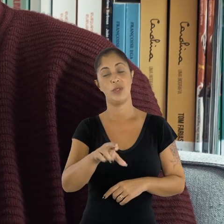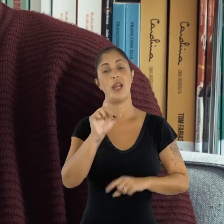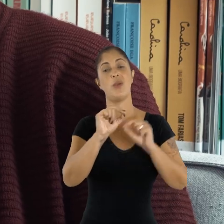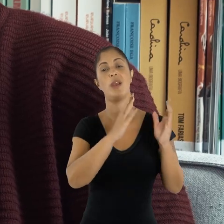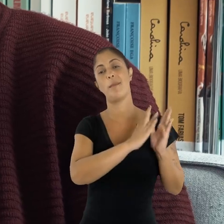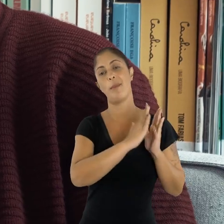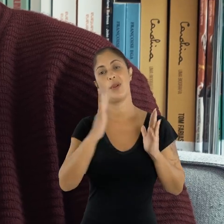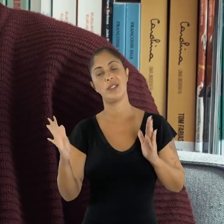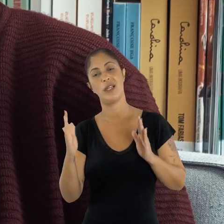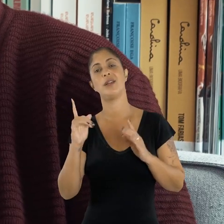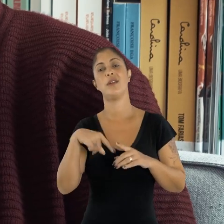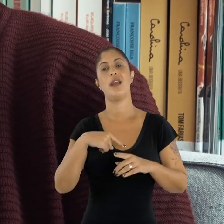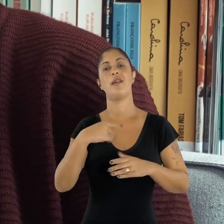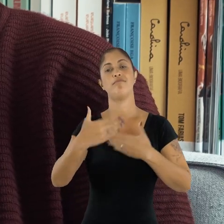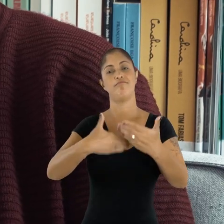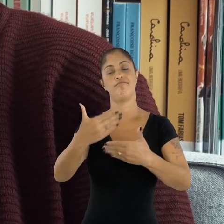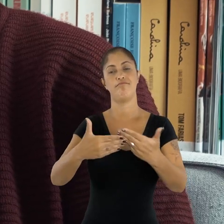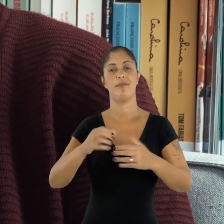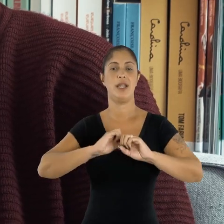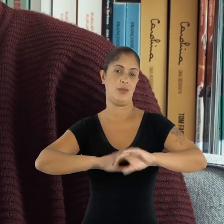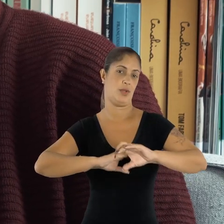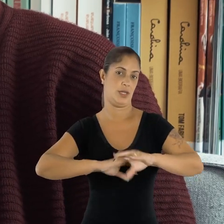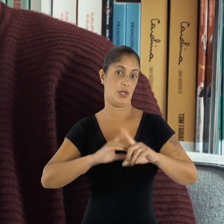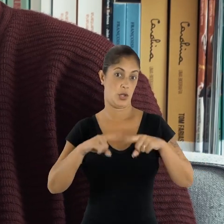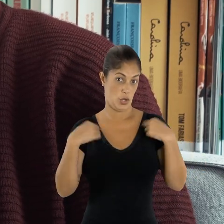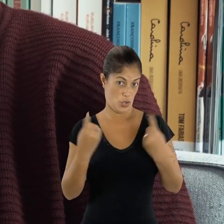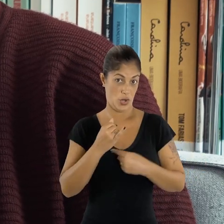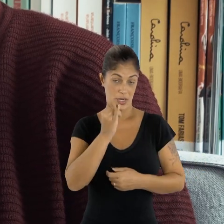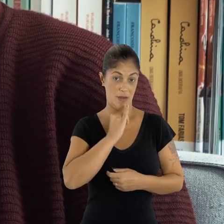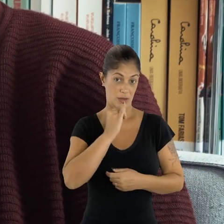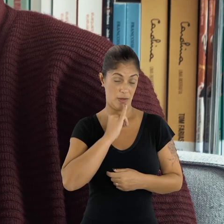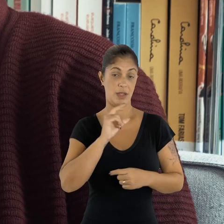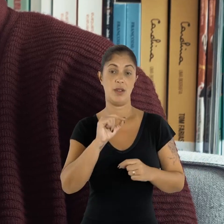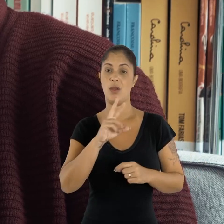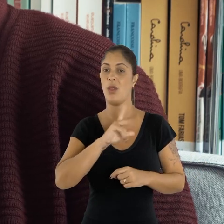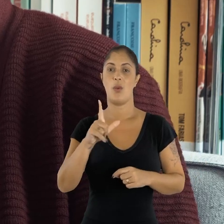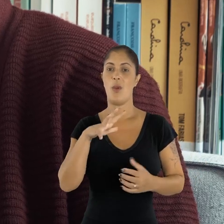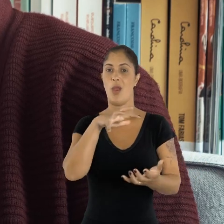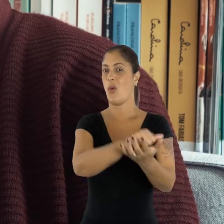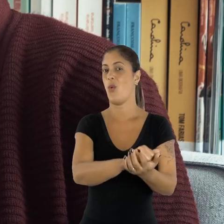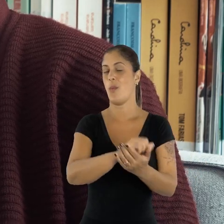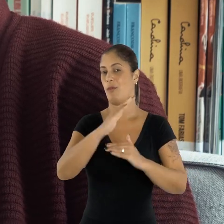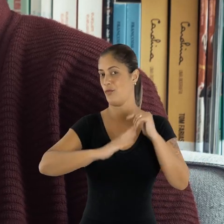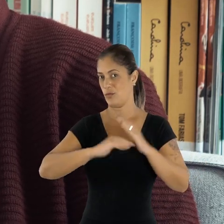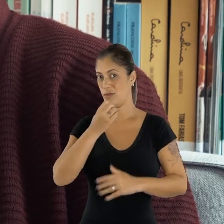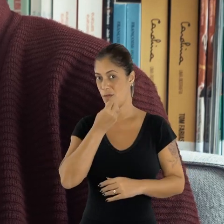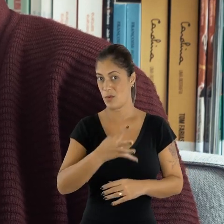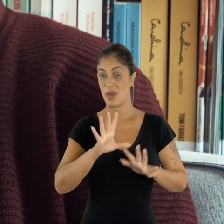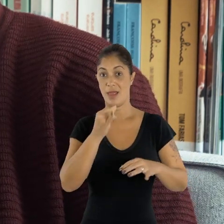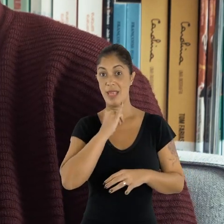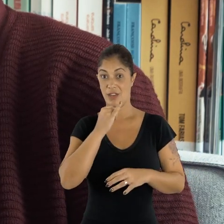é resultado de um processo educativo. Porque nós somos testados, não é quando a gente ocupa uma